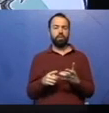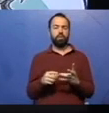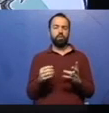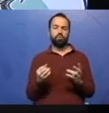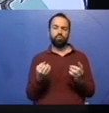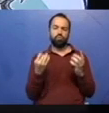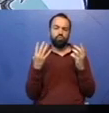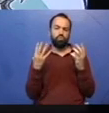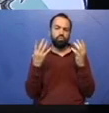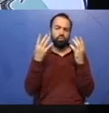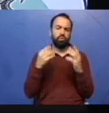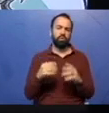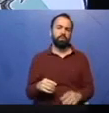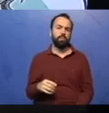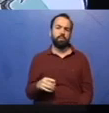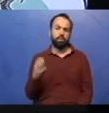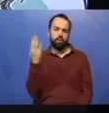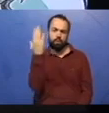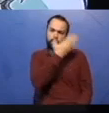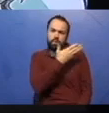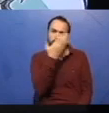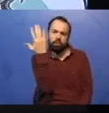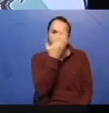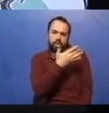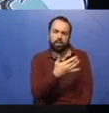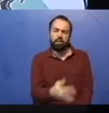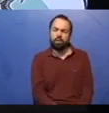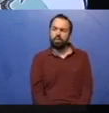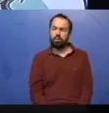é invisível, tá?